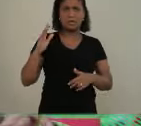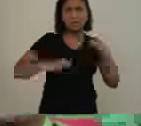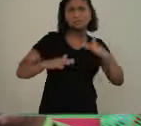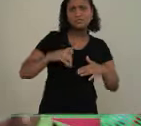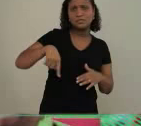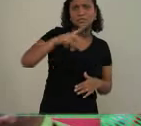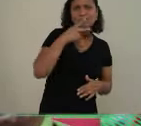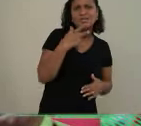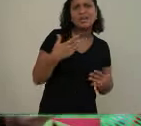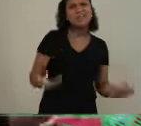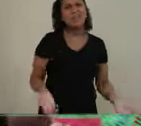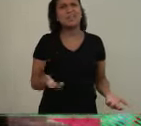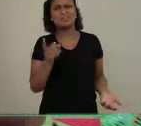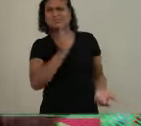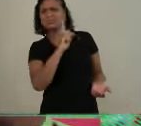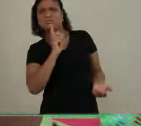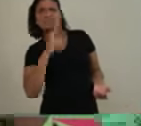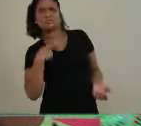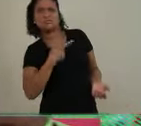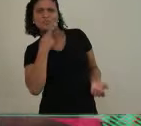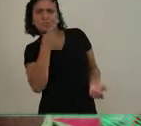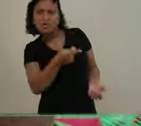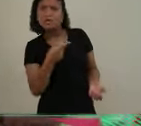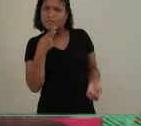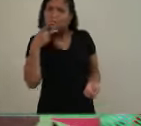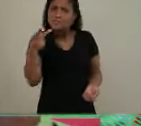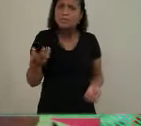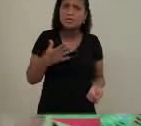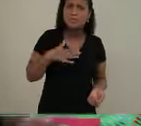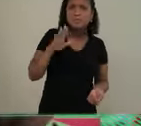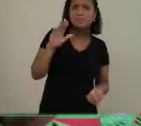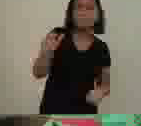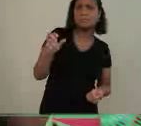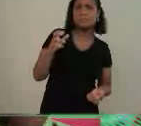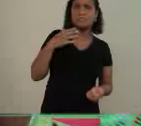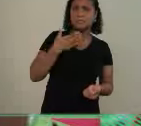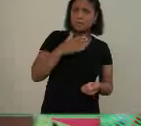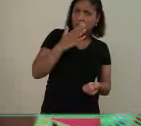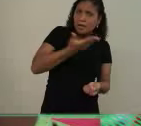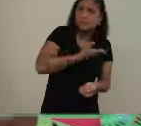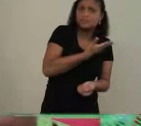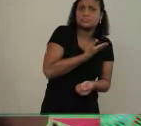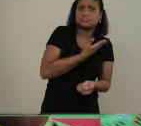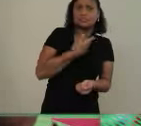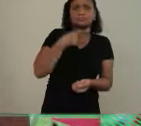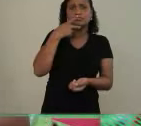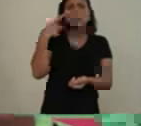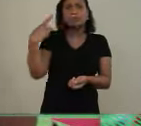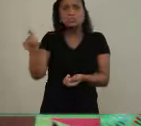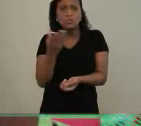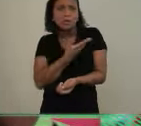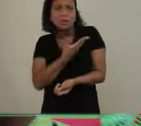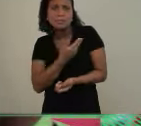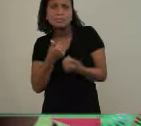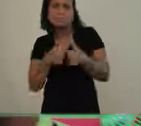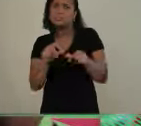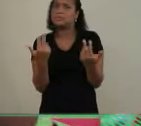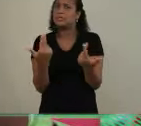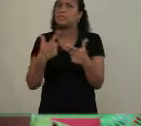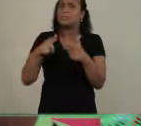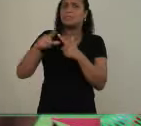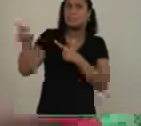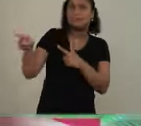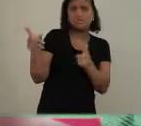minha amiga. Eu falei, a sua amiga tá na mesma situação que você. Então, assim, se você quer tirar alguma dúvida, se você, sei lá, né,